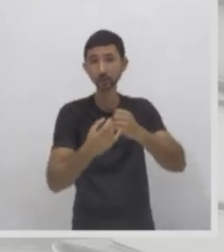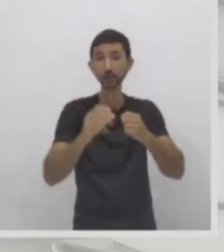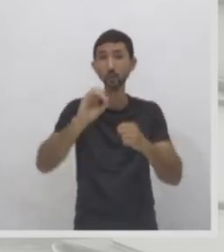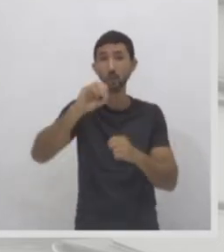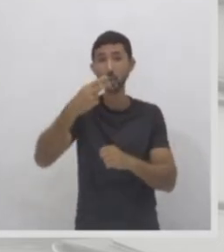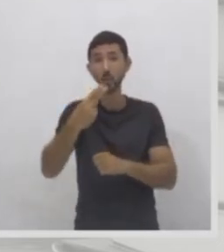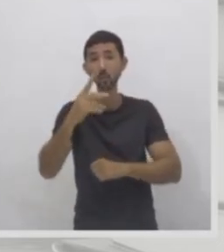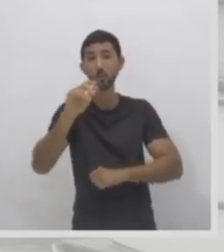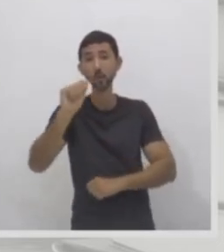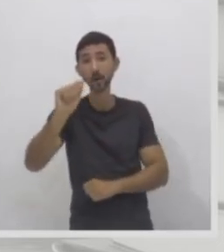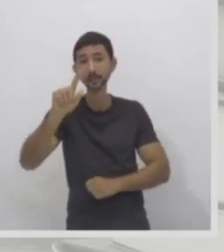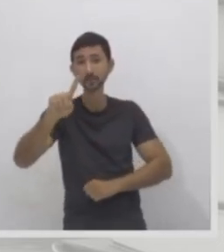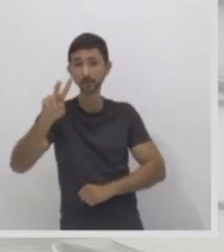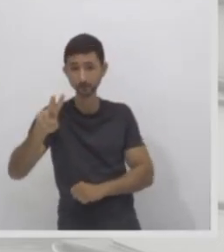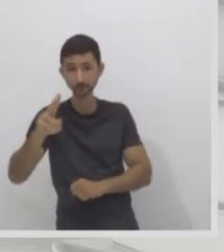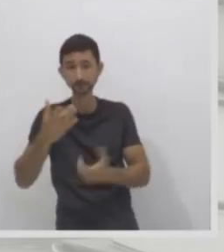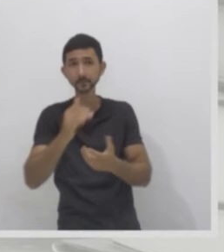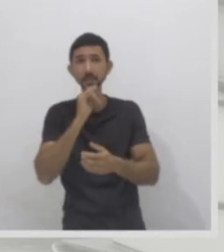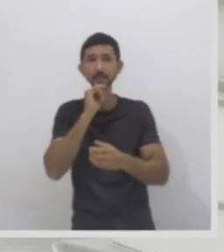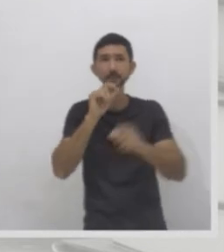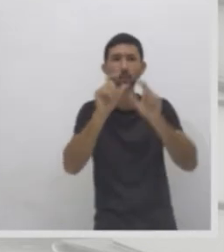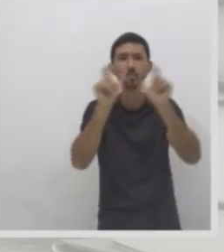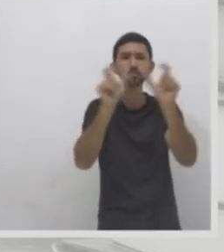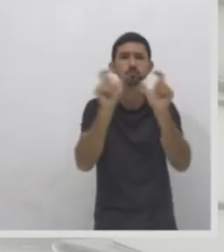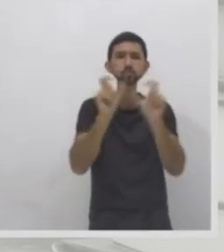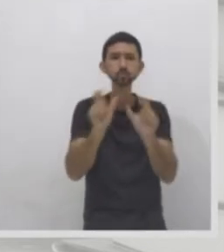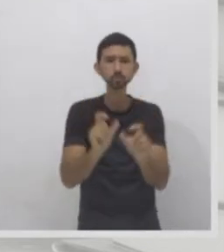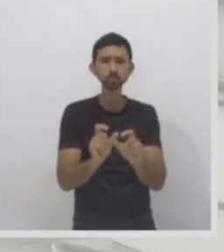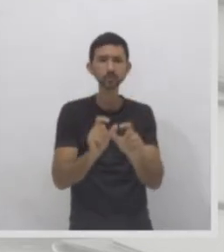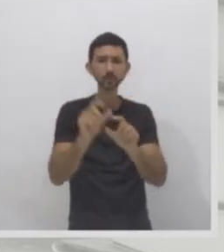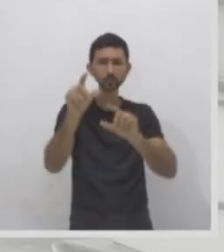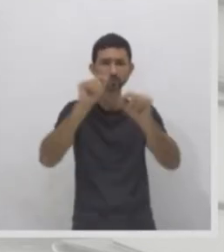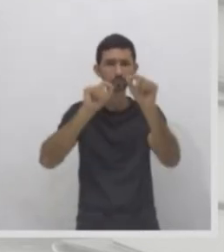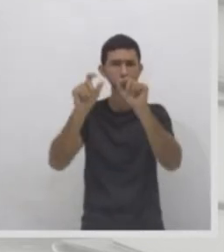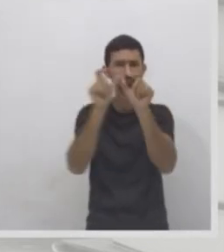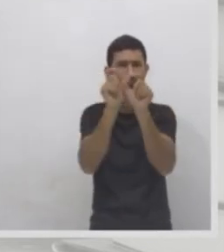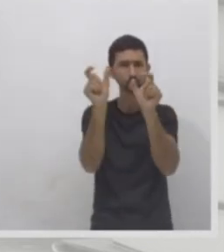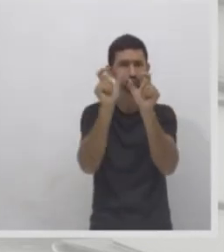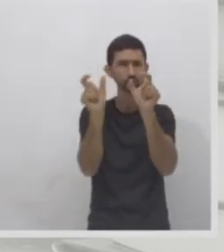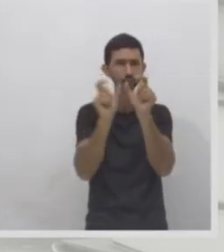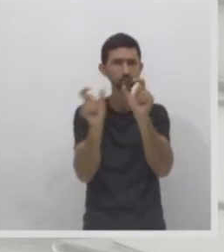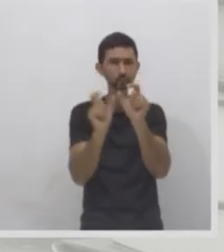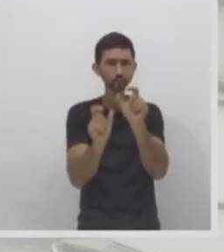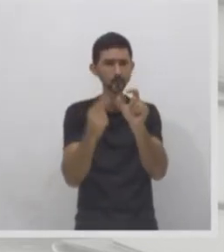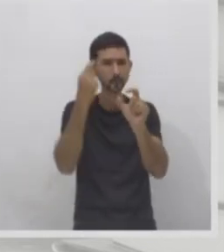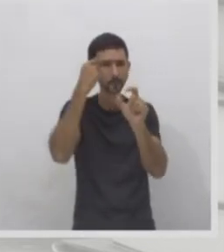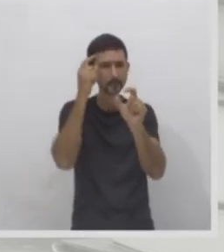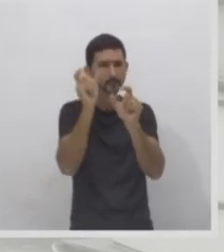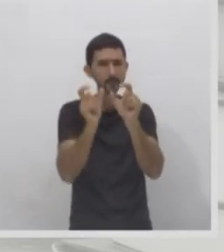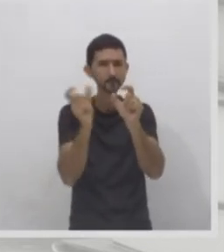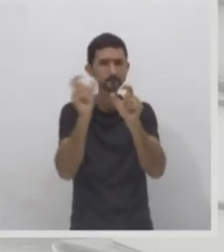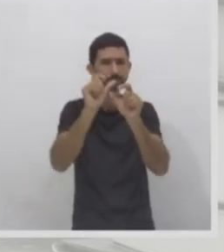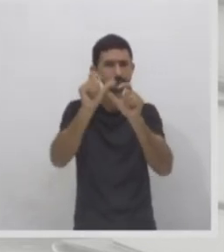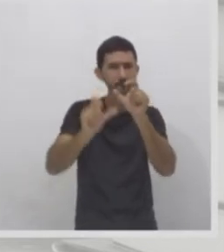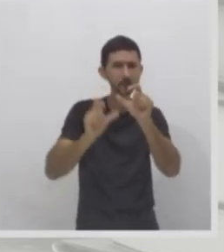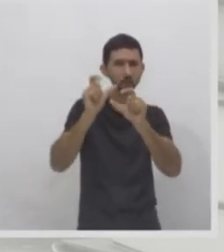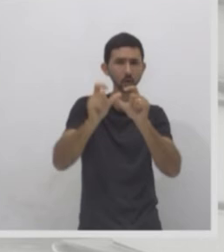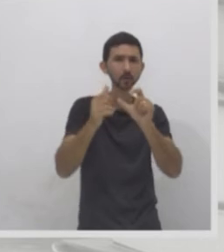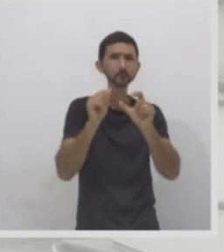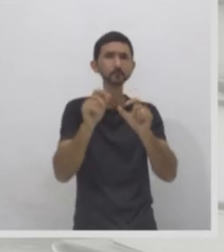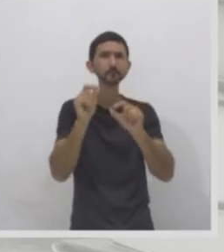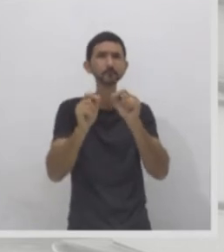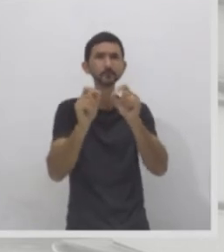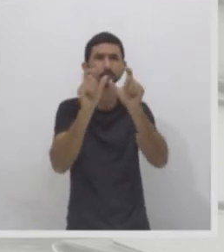advérbio. Aí nós vamos pegar trechinhos lá do texto para nós pensarmos a respeito dessa modificação. No